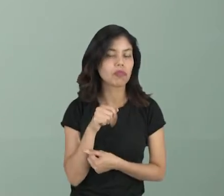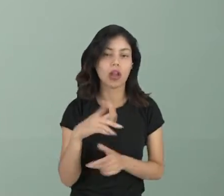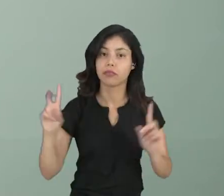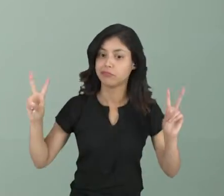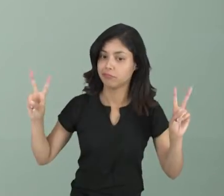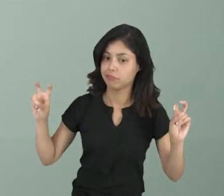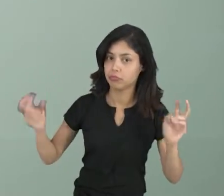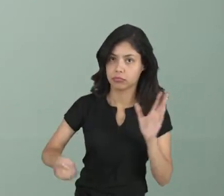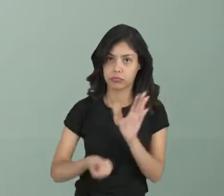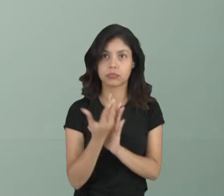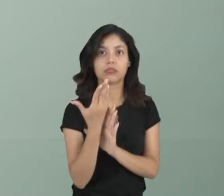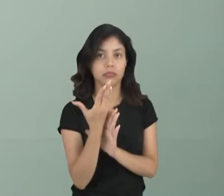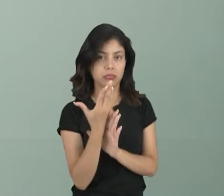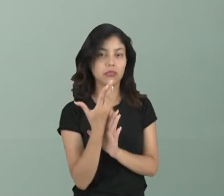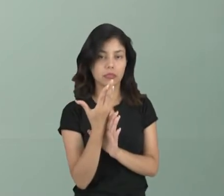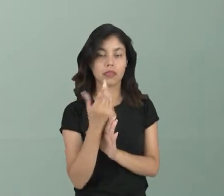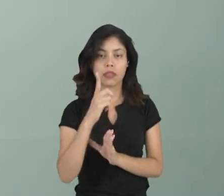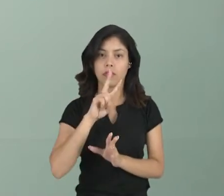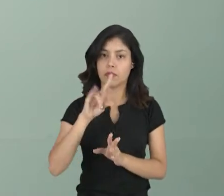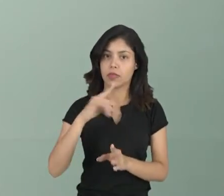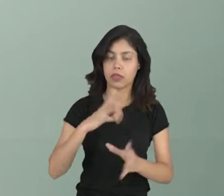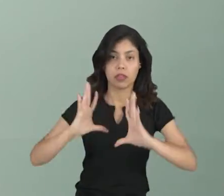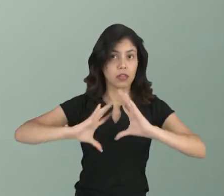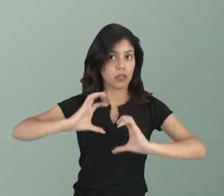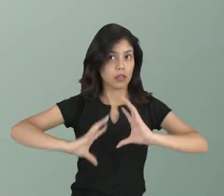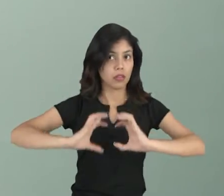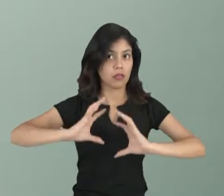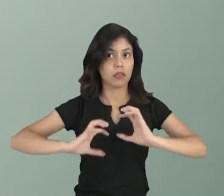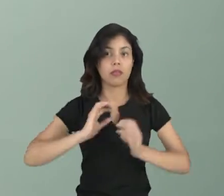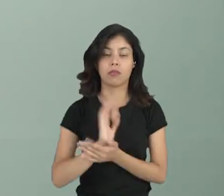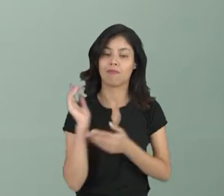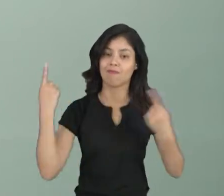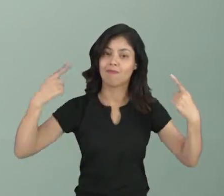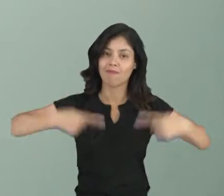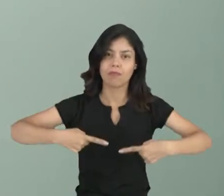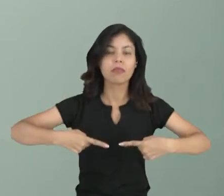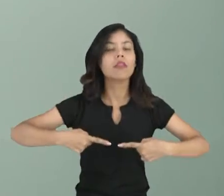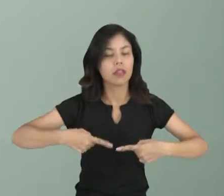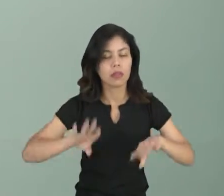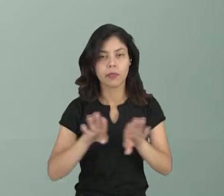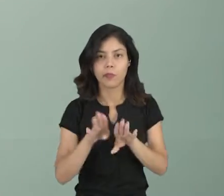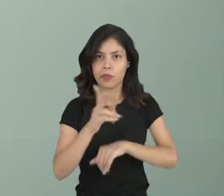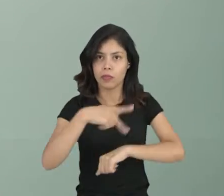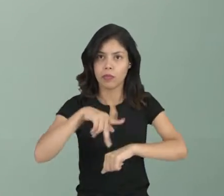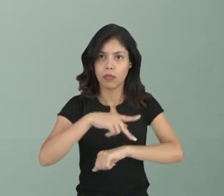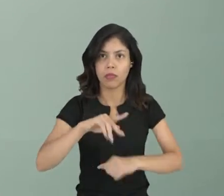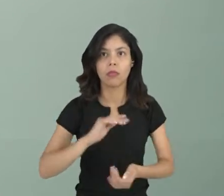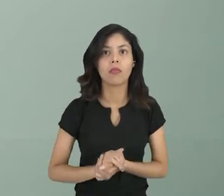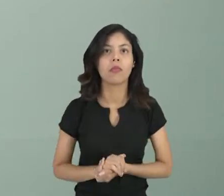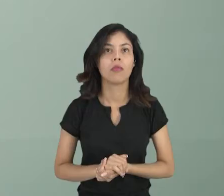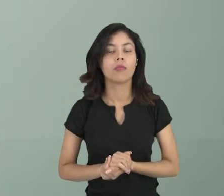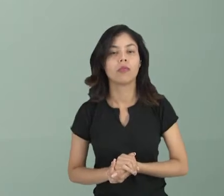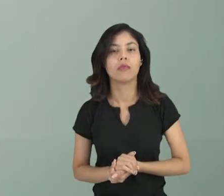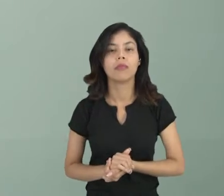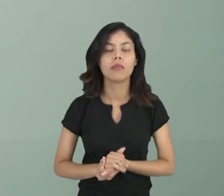termos também que vão surgir, a gente vai ter sim esse confronto, né, e esses países também eles vão aí